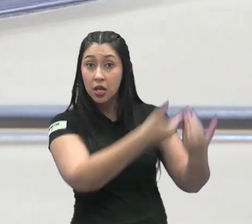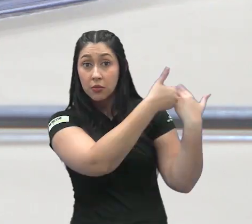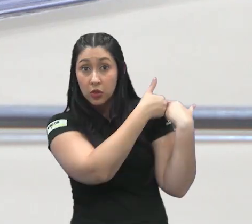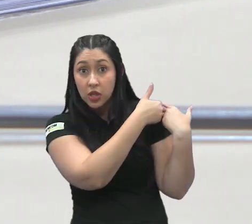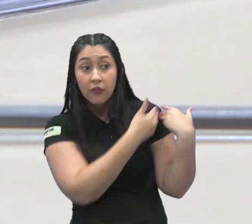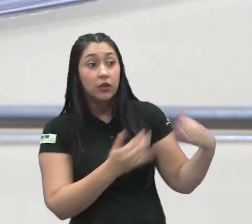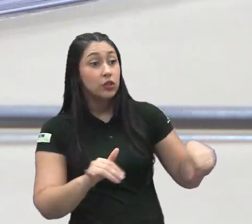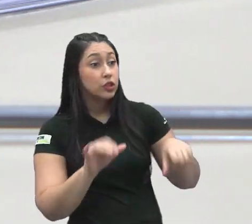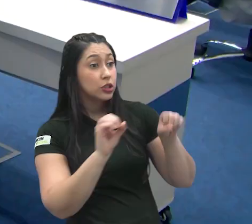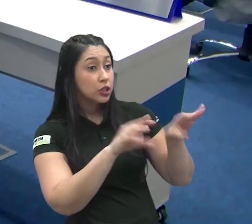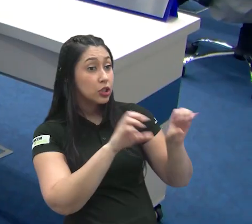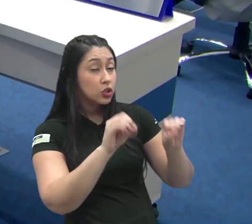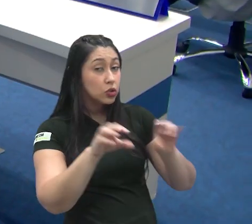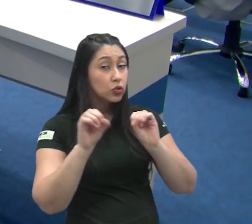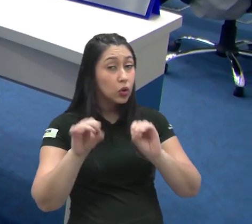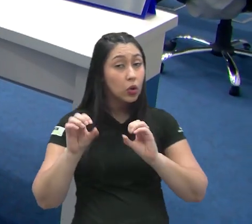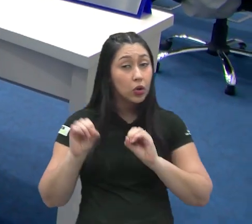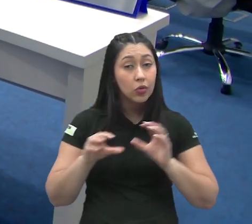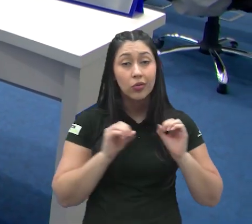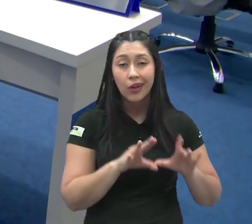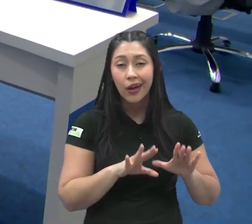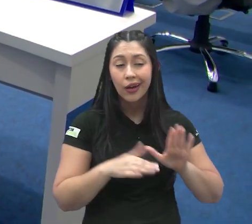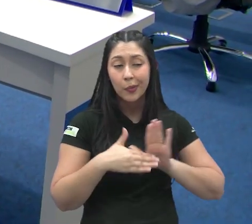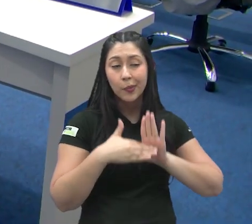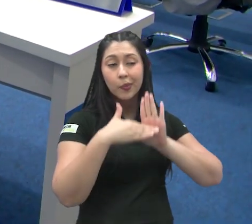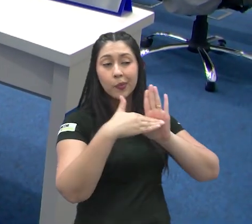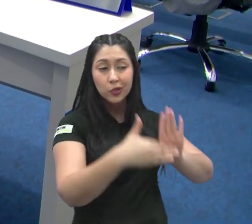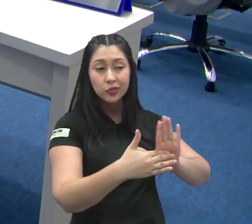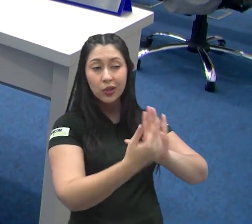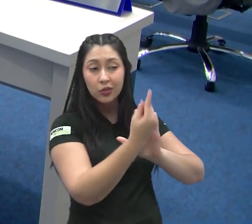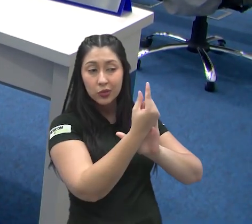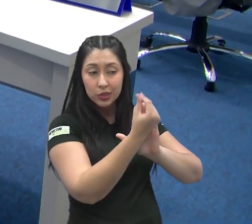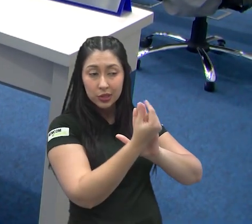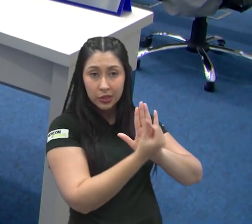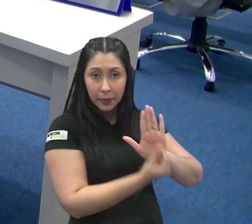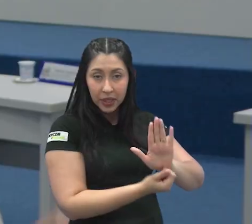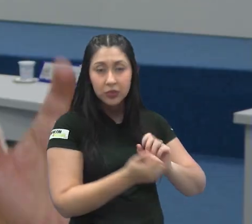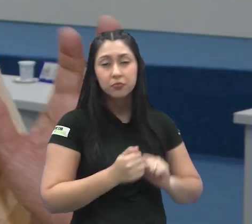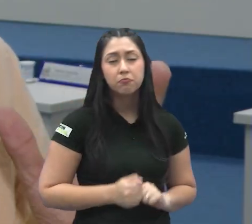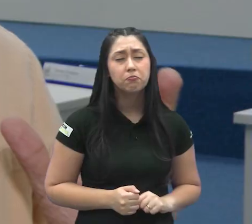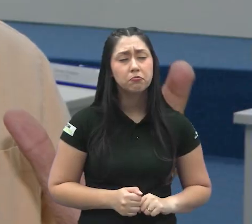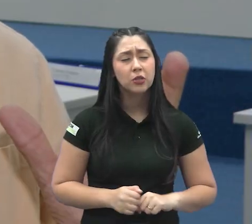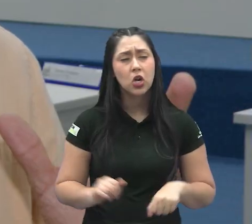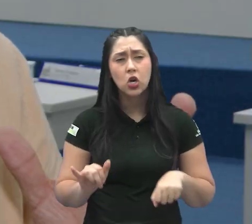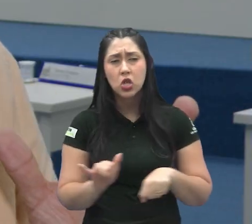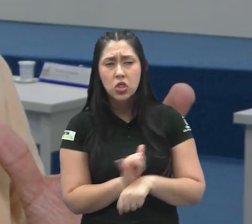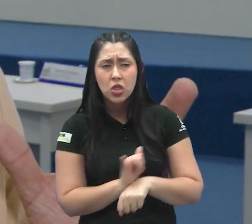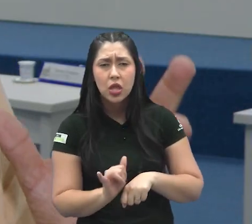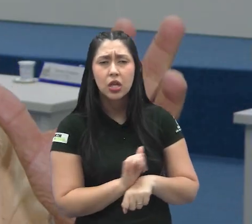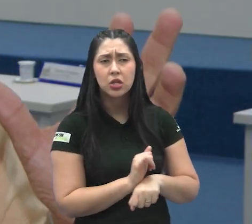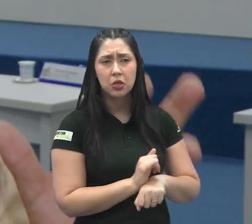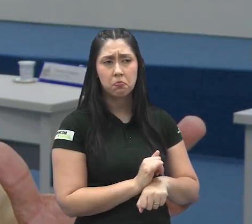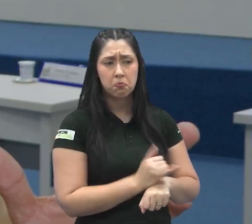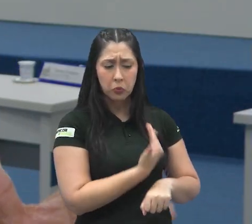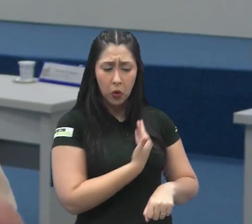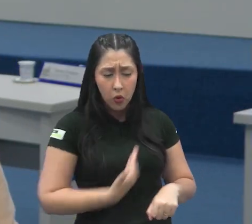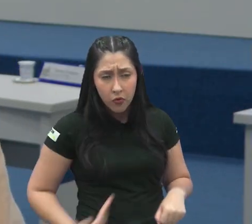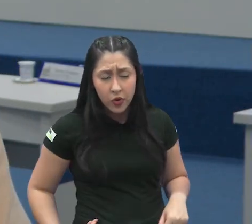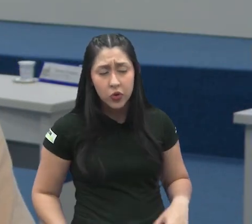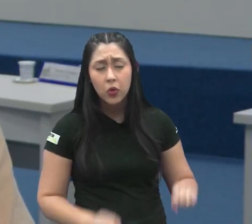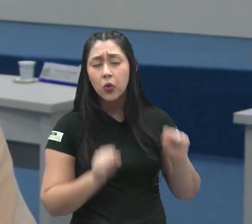trabalhar campanhas educativas que reforcem a importância do orçamento familiar. Organismos públicos